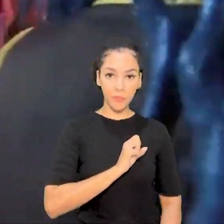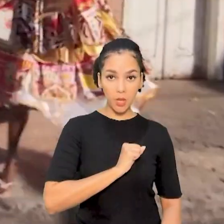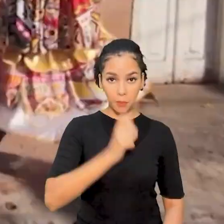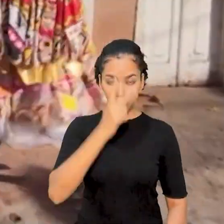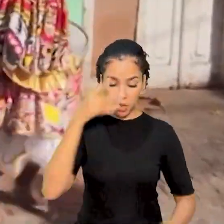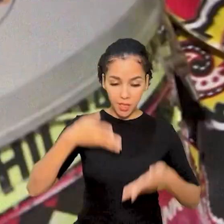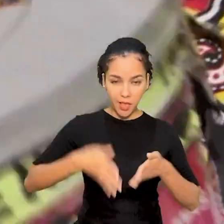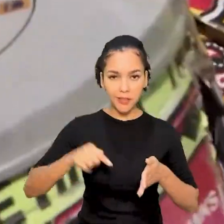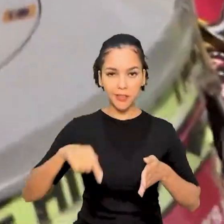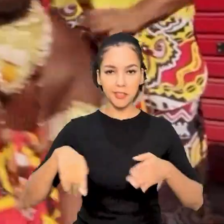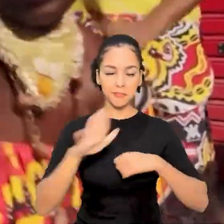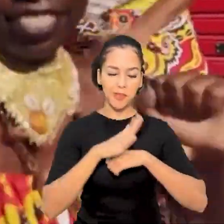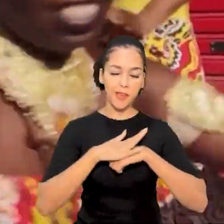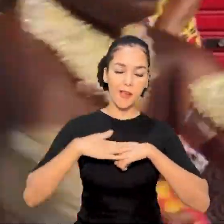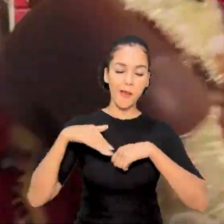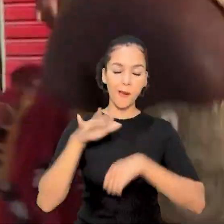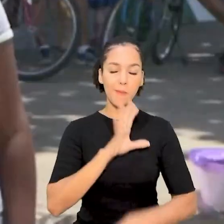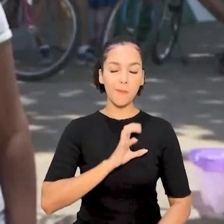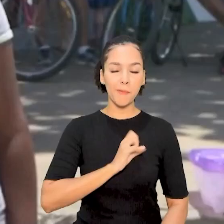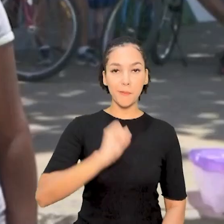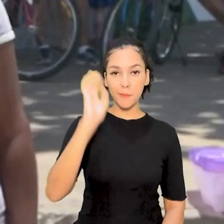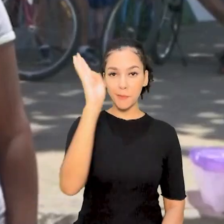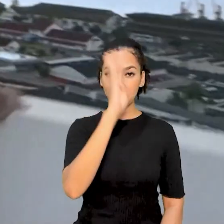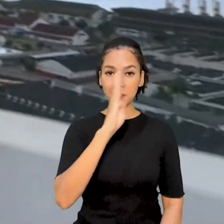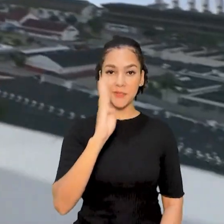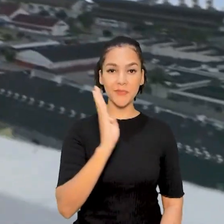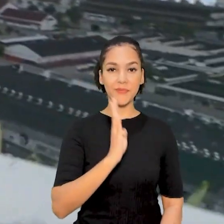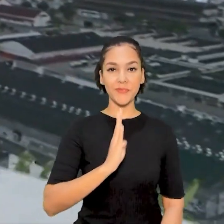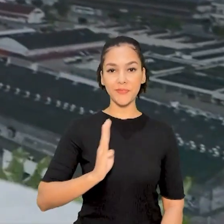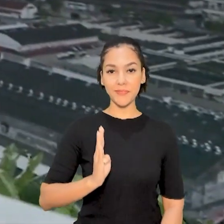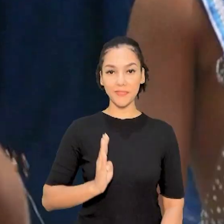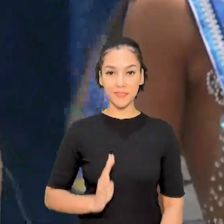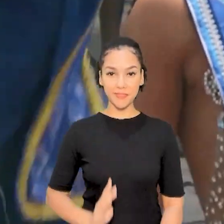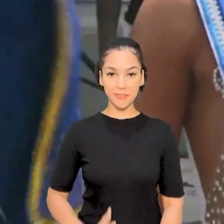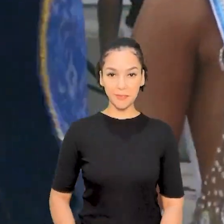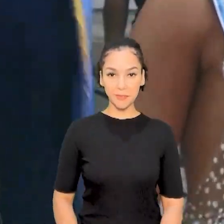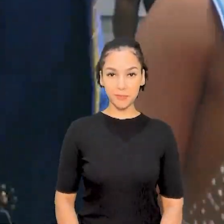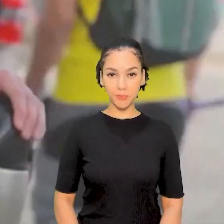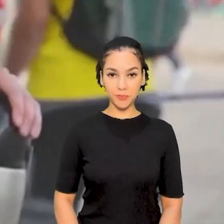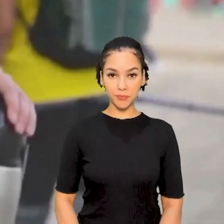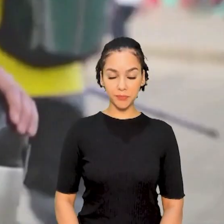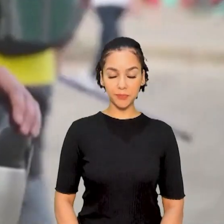desse hisu F PR